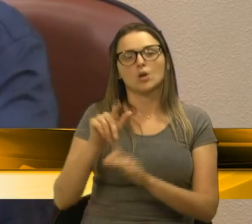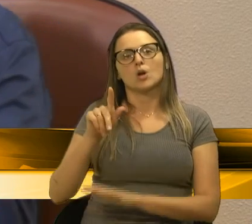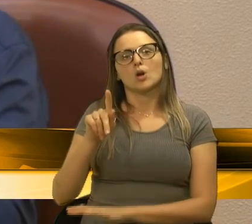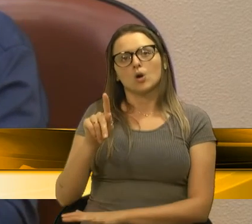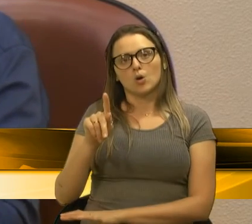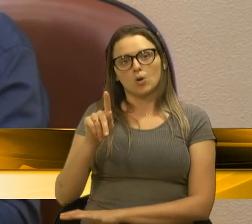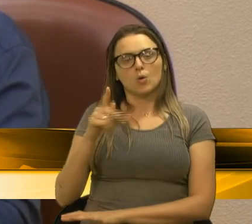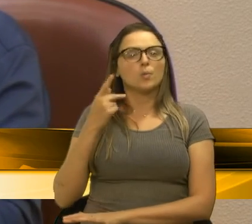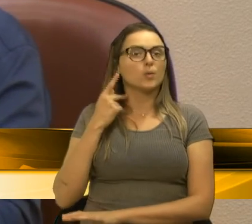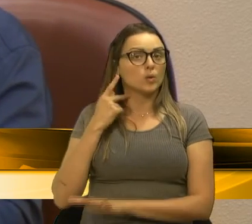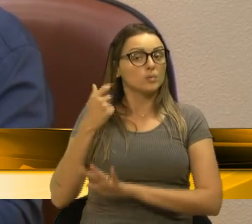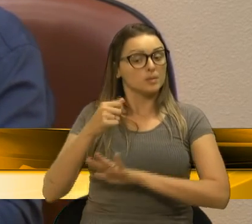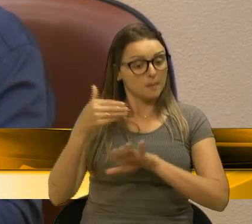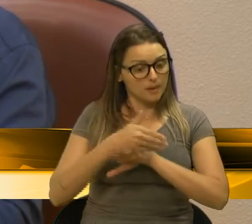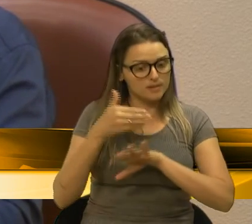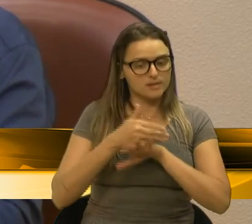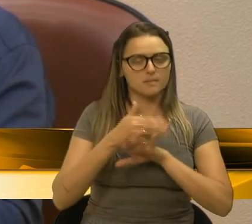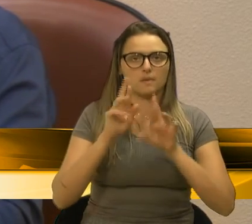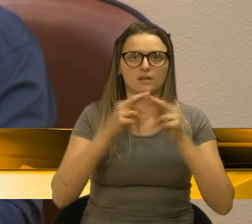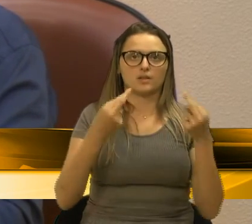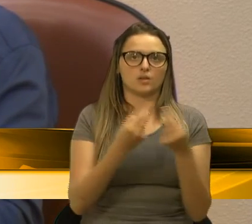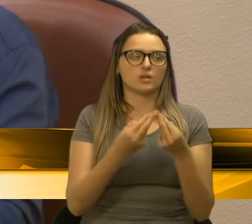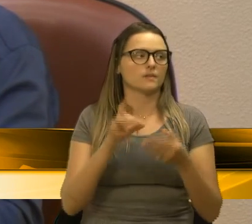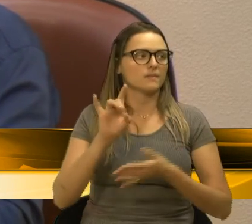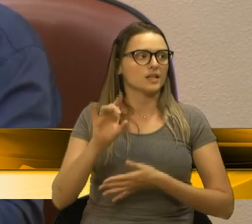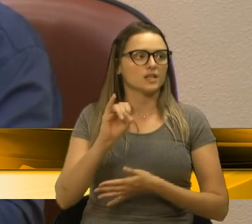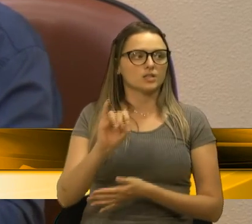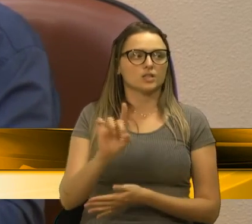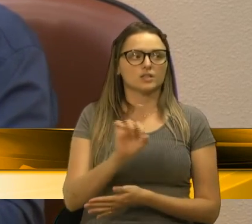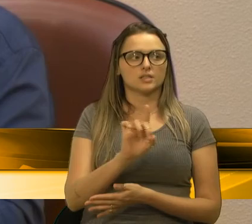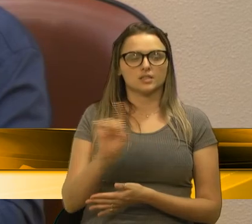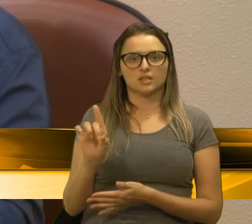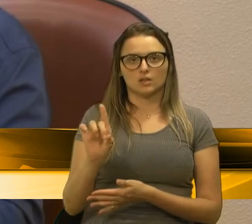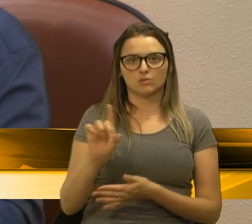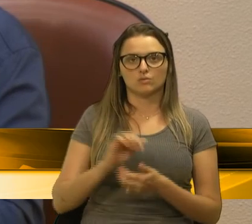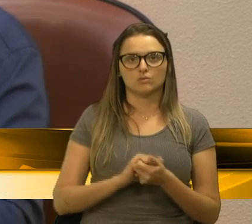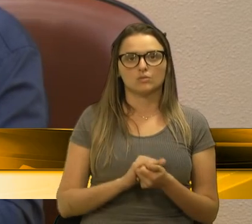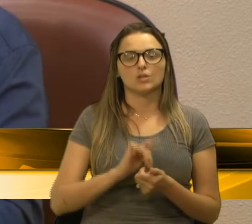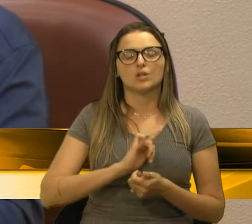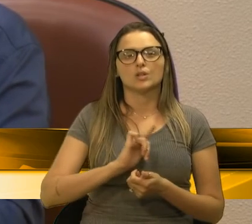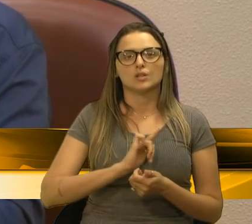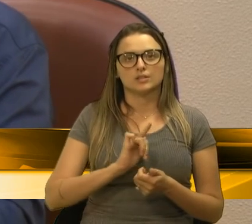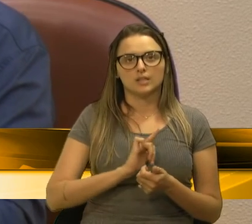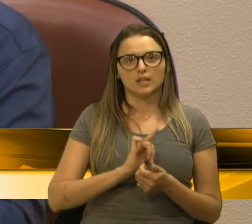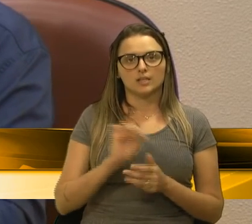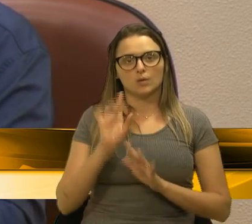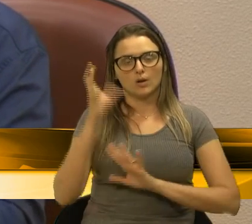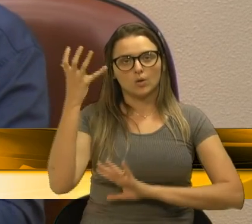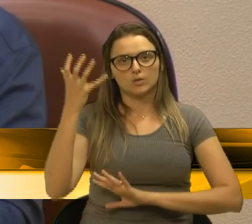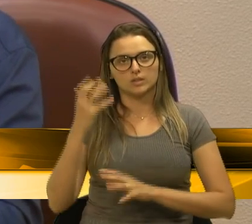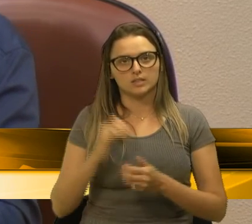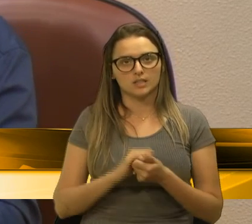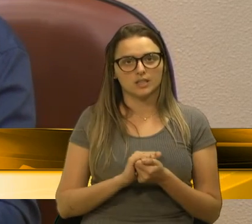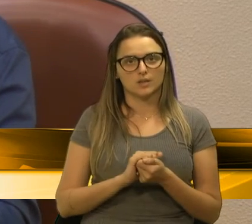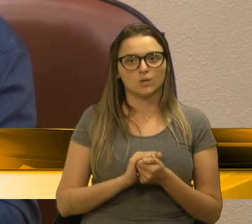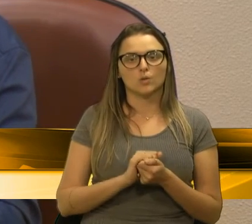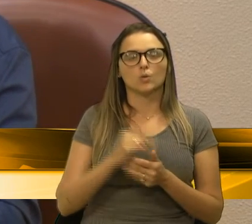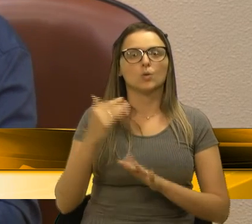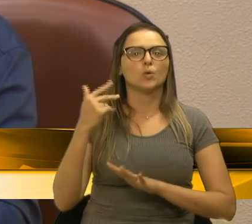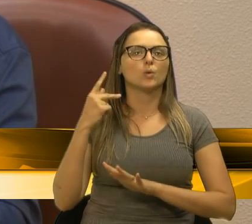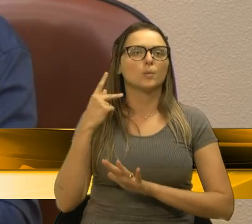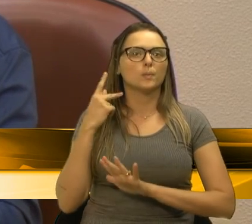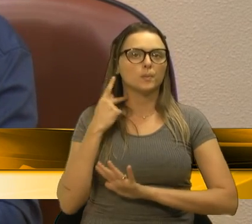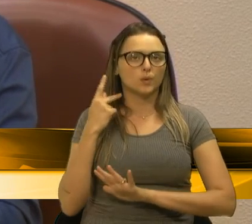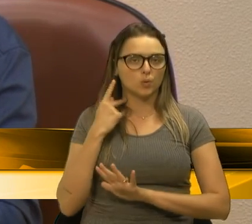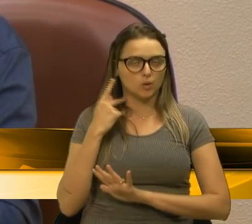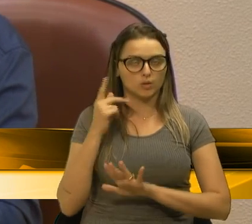que comparecer à audiência, a menos que, no caso, o juiz da causa intime antecipadamente que não vai ocorrer a audiência. Aí o procurador fica dispensado